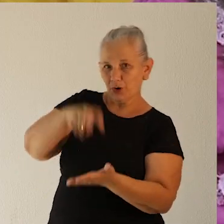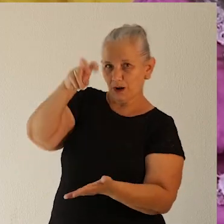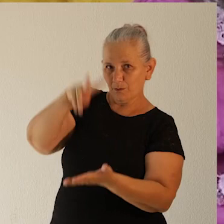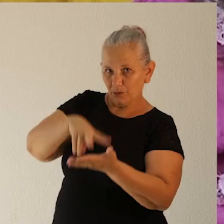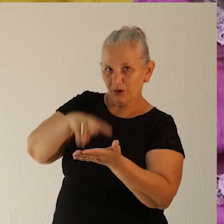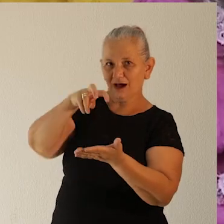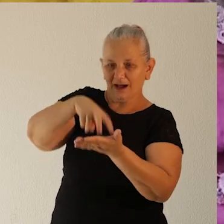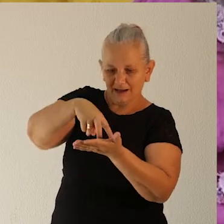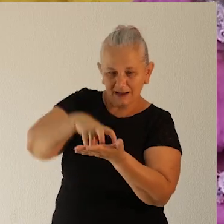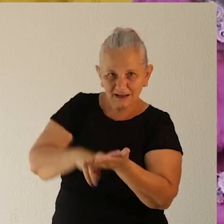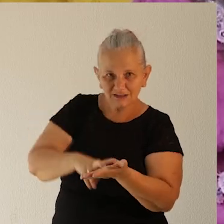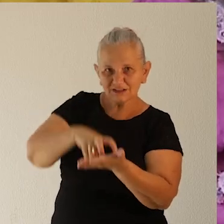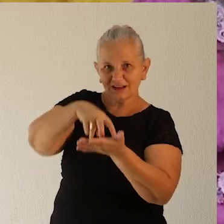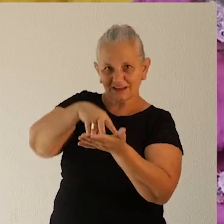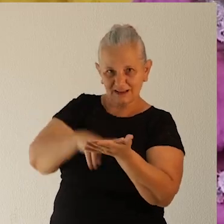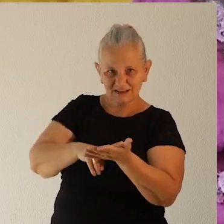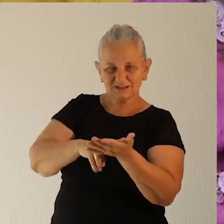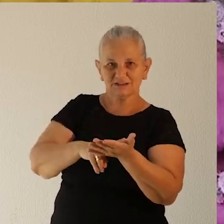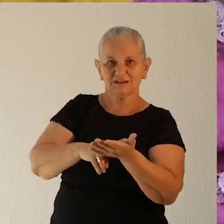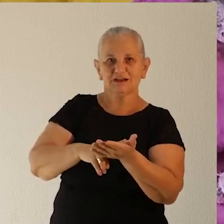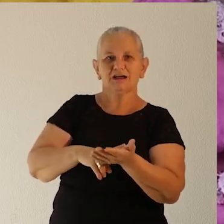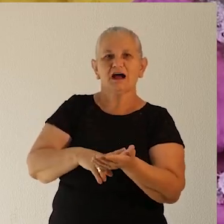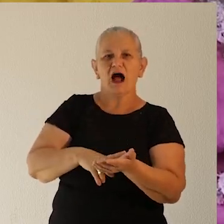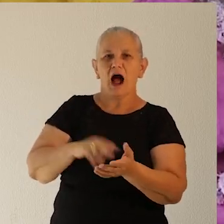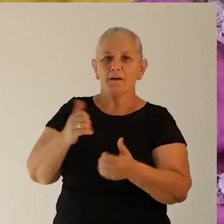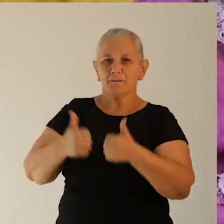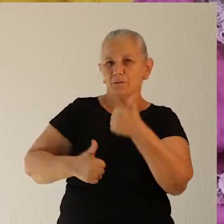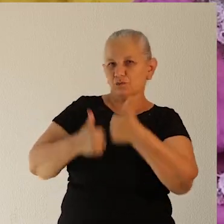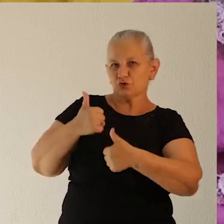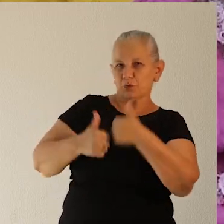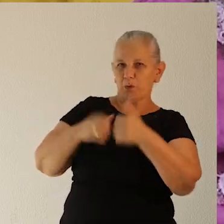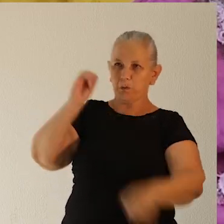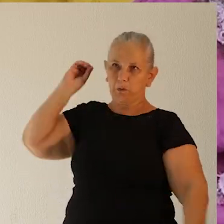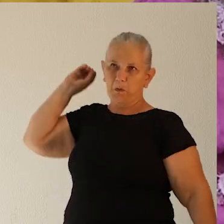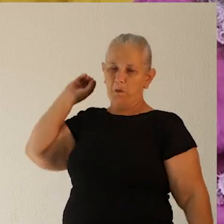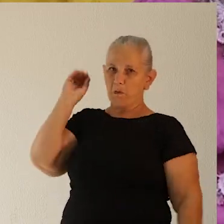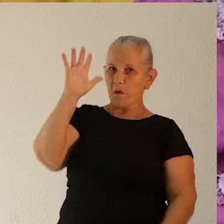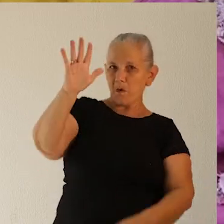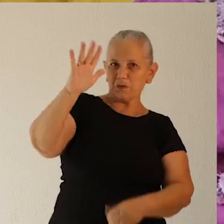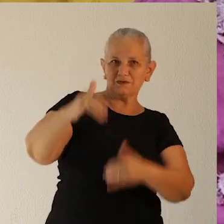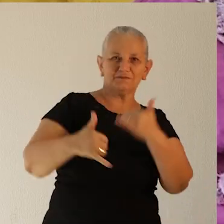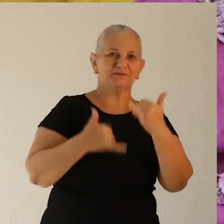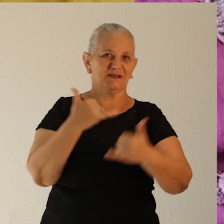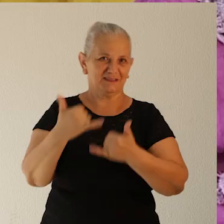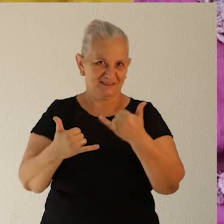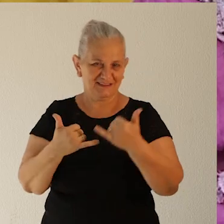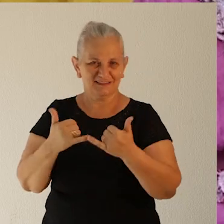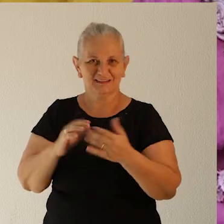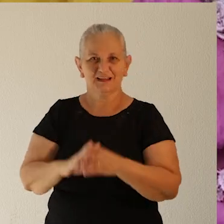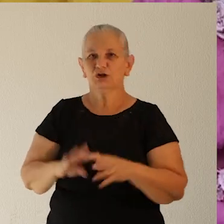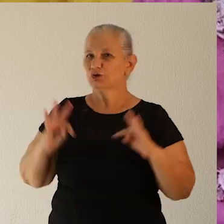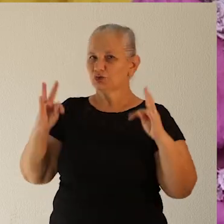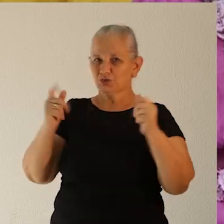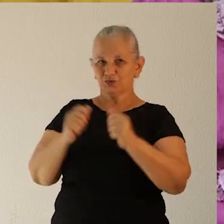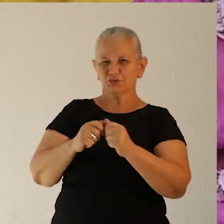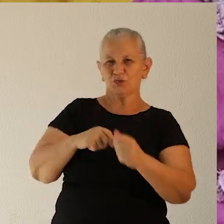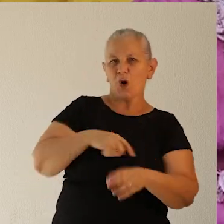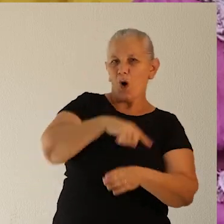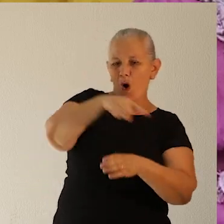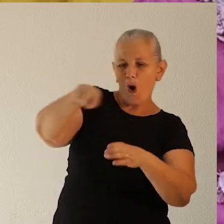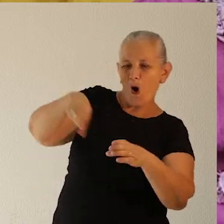no jogo, dá amarelinha. Atira a bola, acerta na molecada, jogo de queimada, roda de